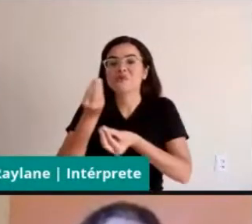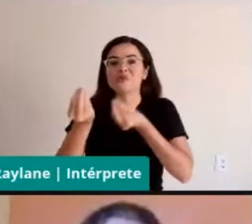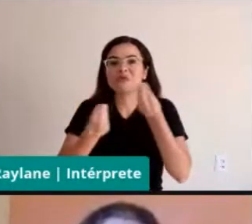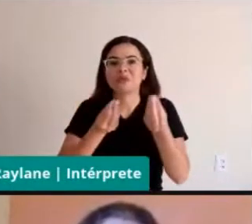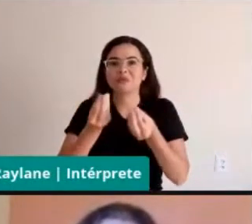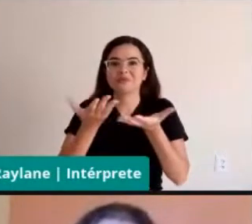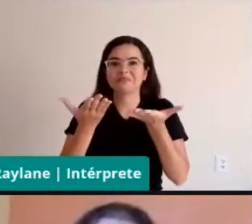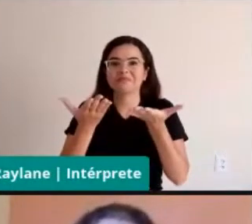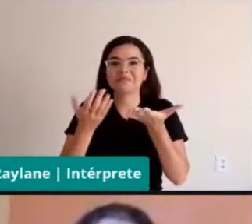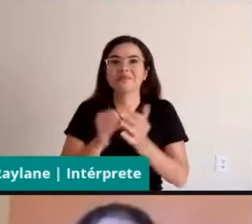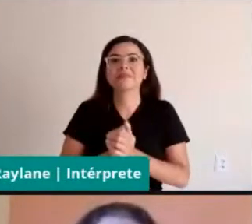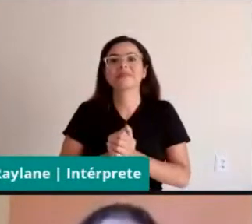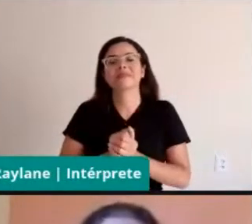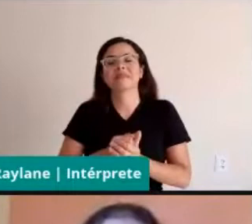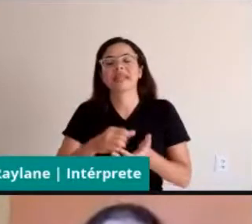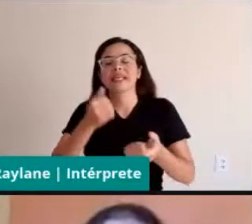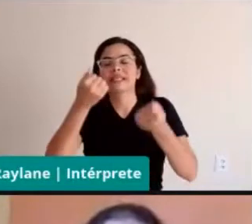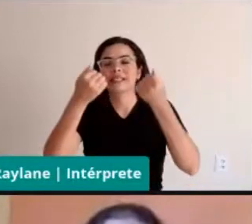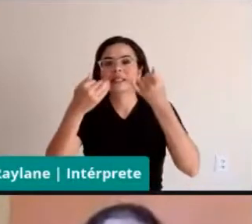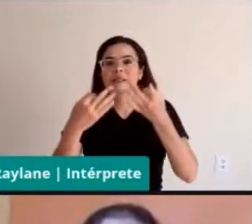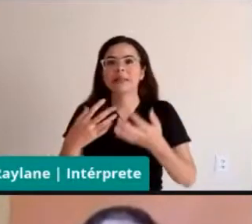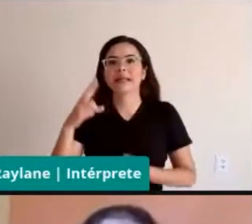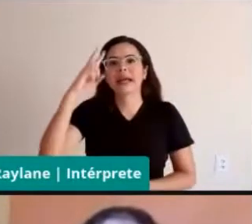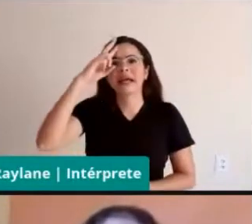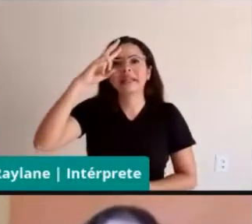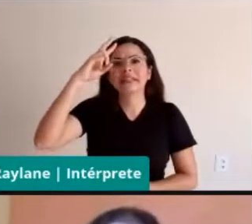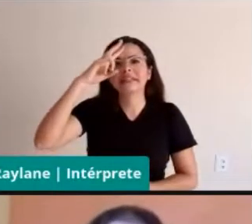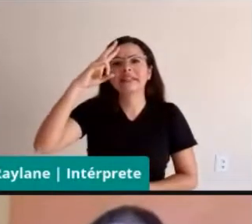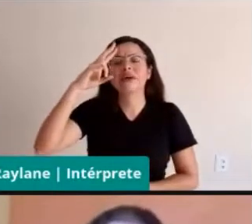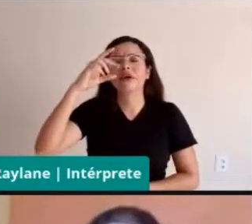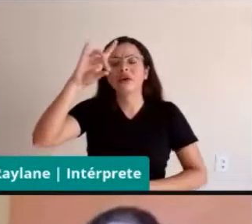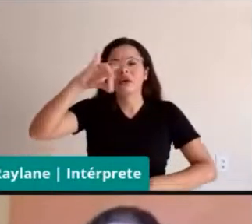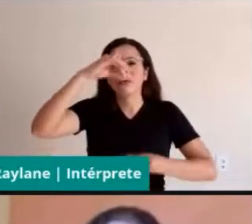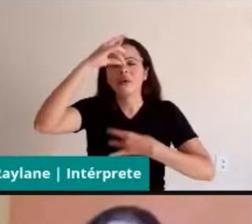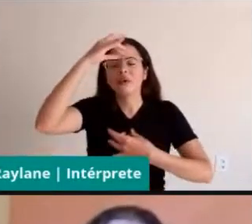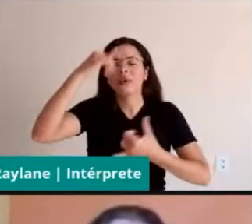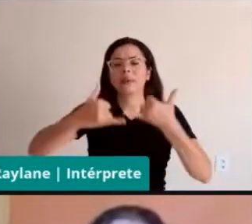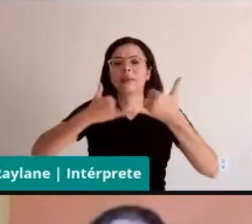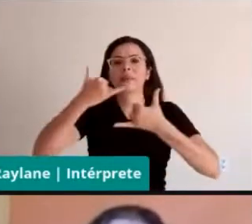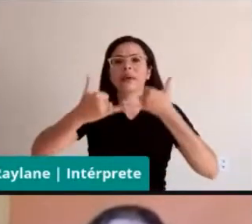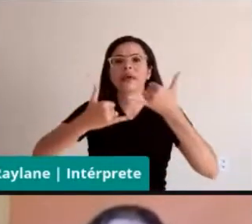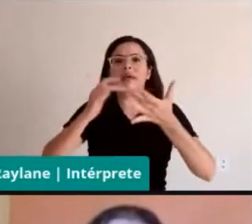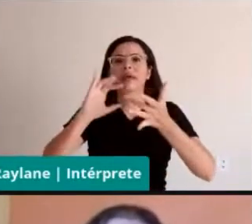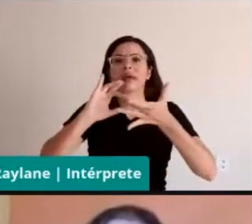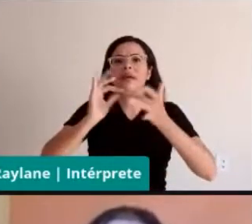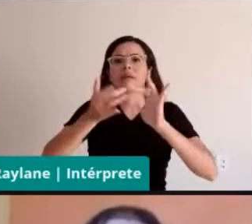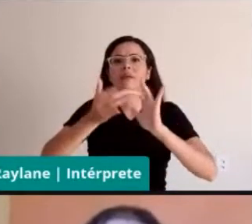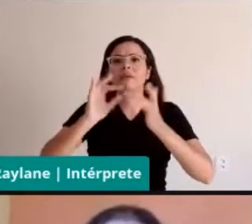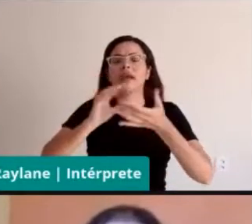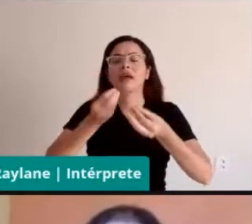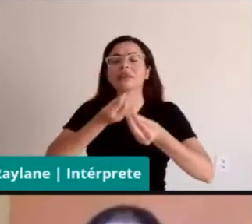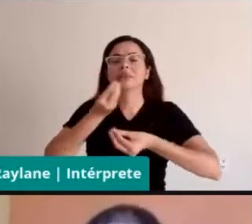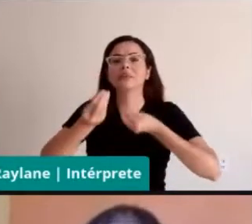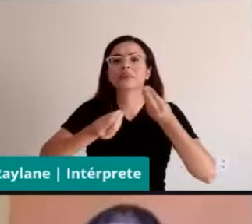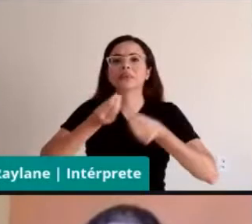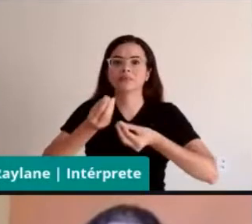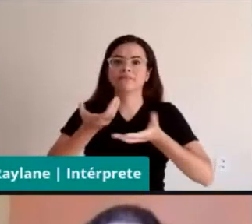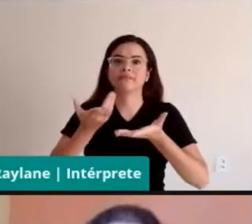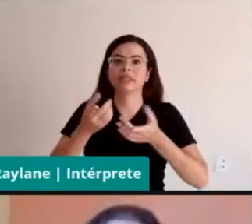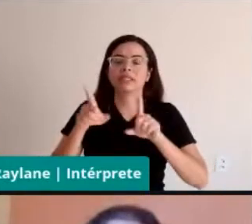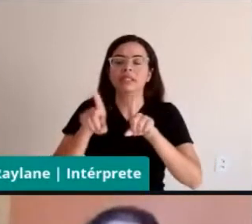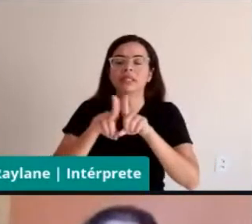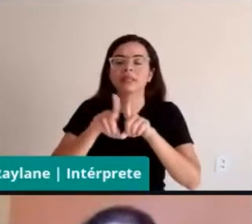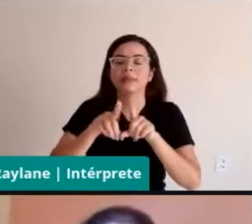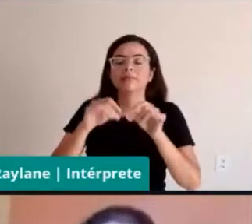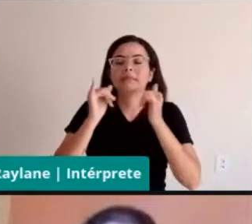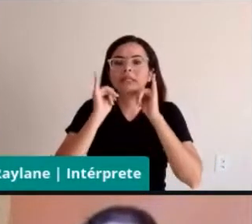Primeiro a gente vai falar da história, o que é o RPG, o meu contato com o RPG, falar um pouco da narrativa que